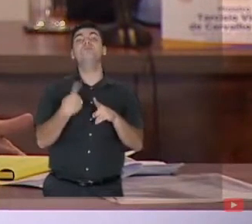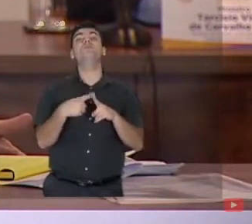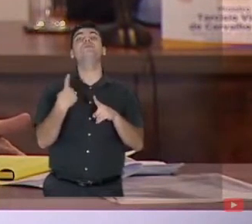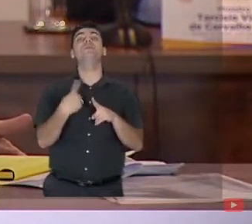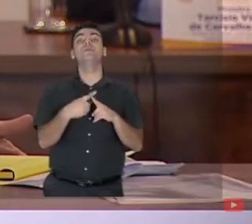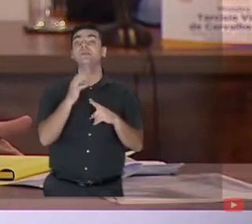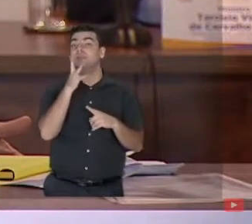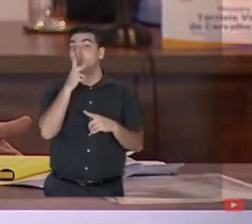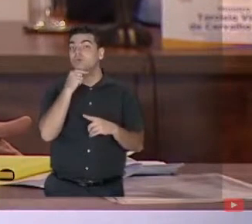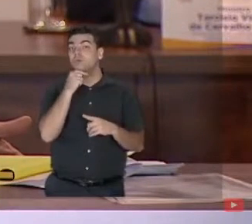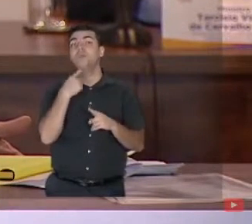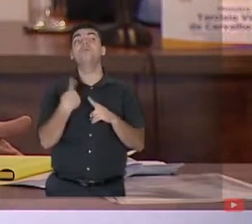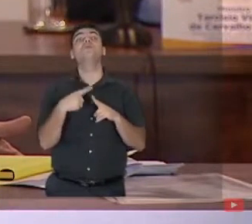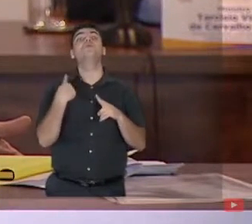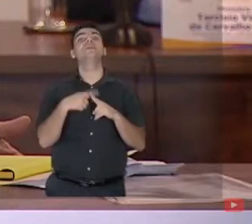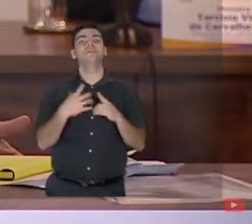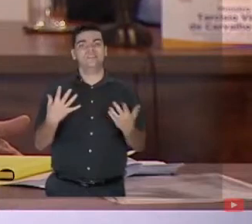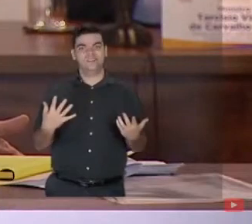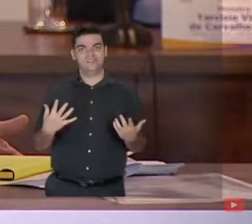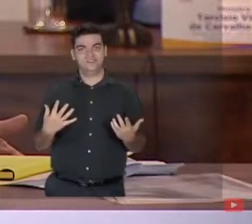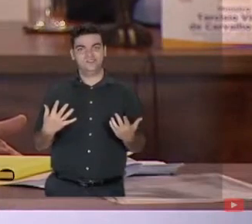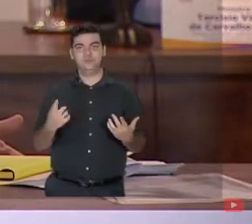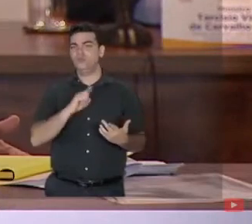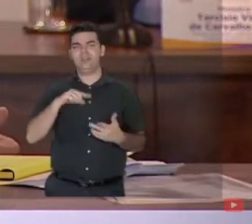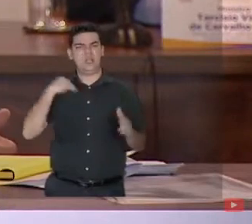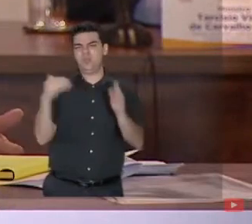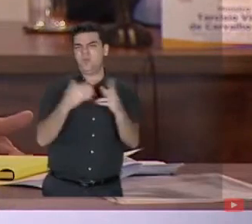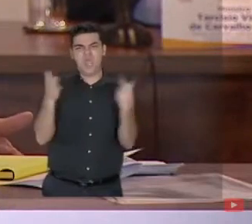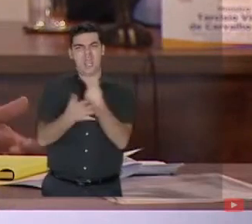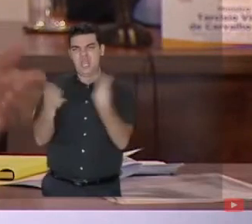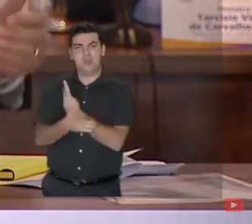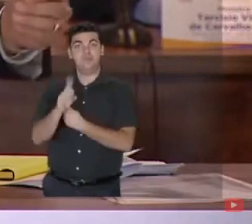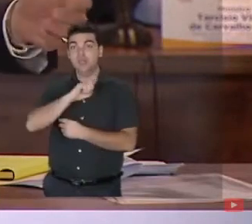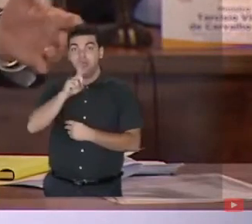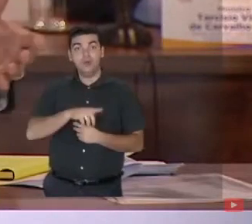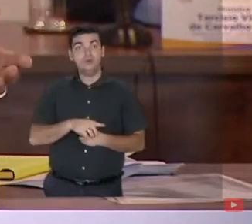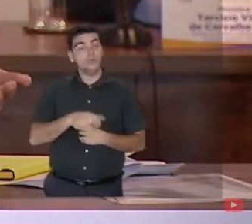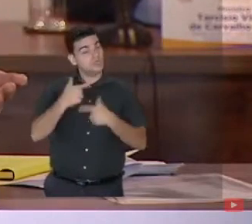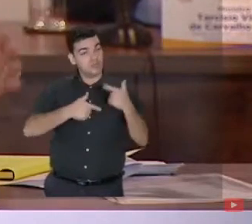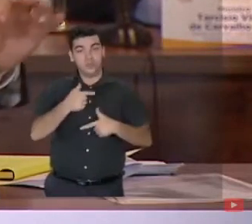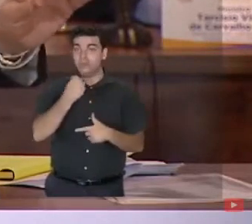mas, assim, não é de repente se descobriu que está tudo errado, não. Tudo